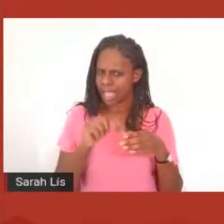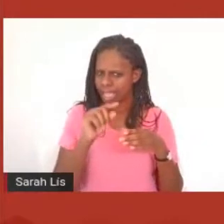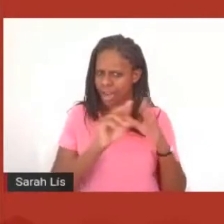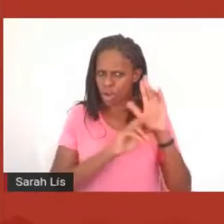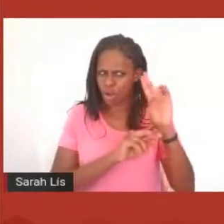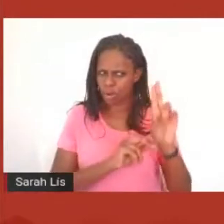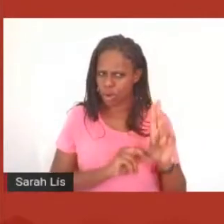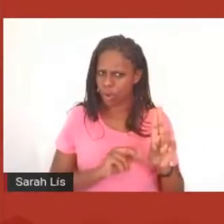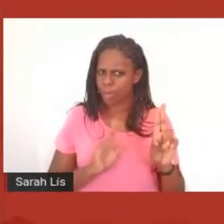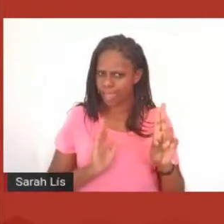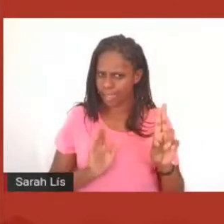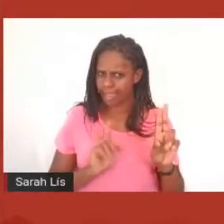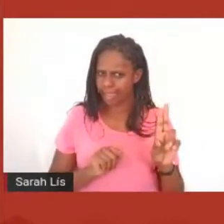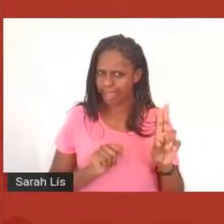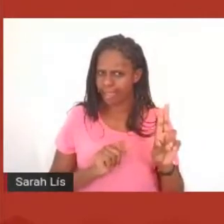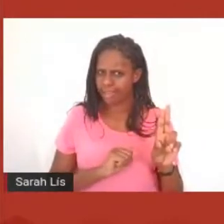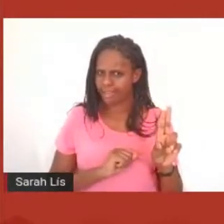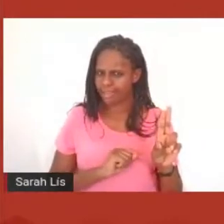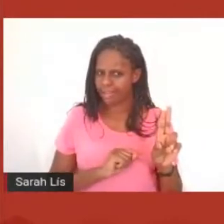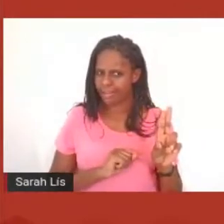Ok.